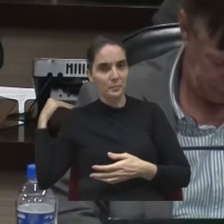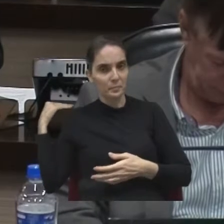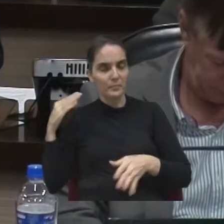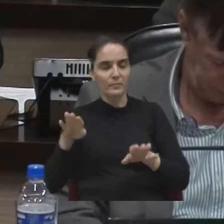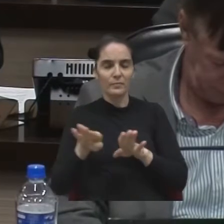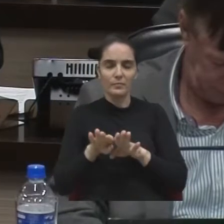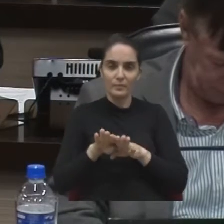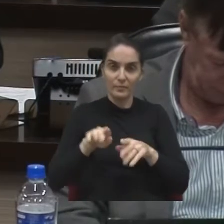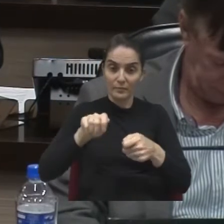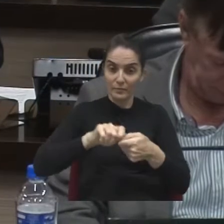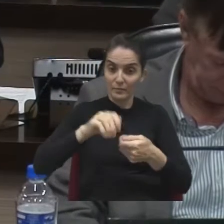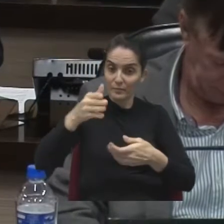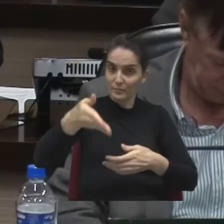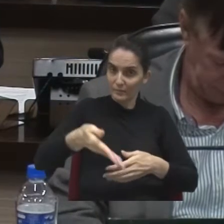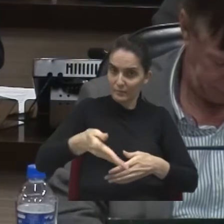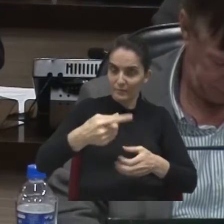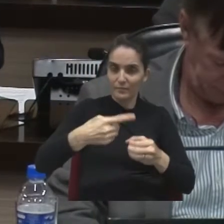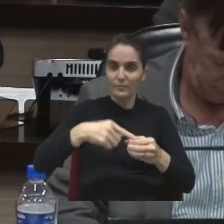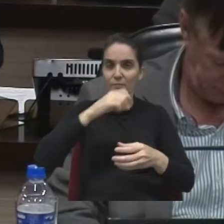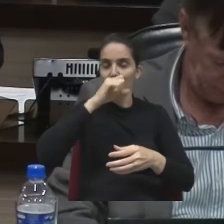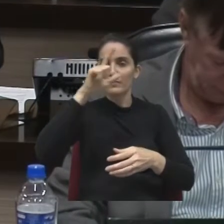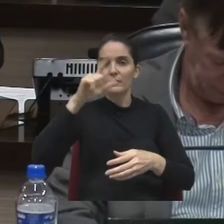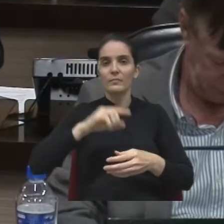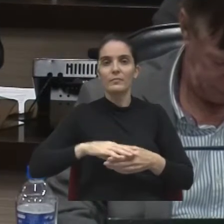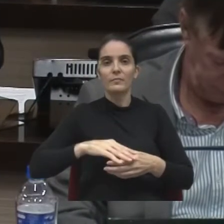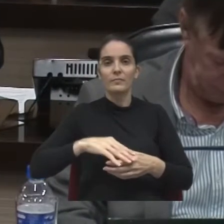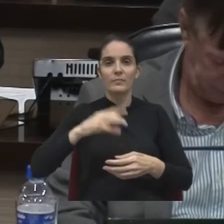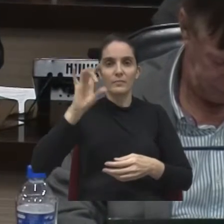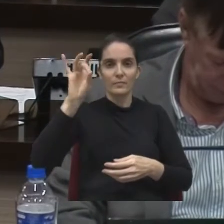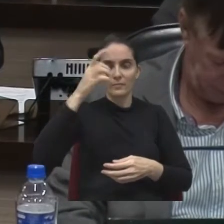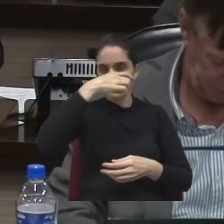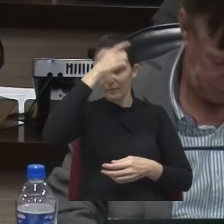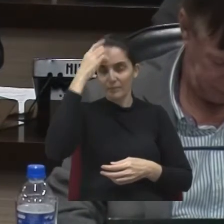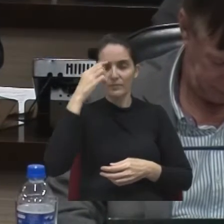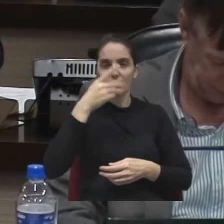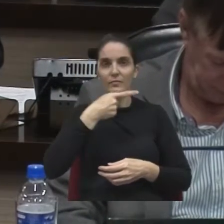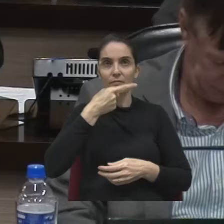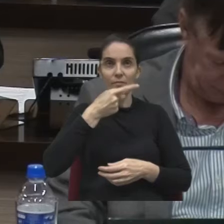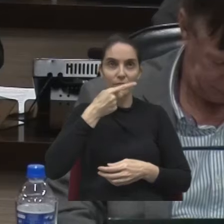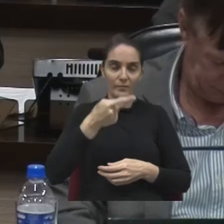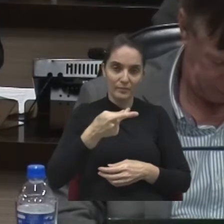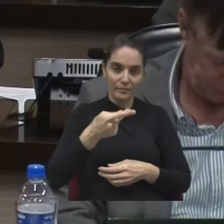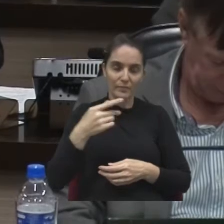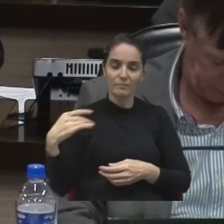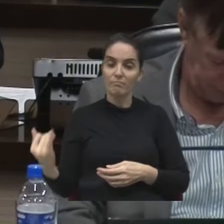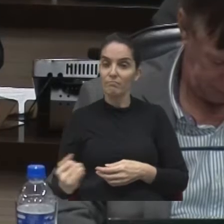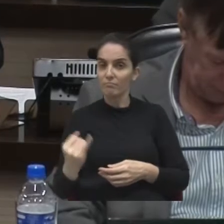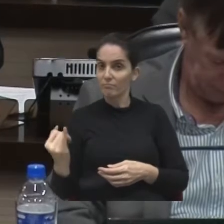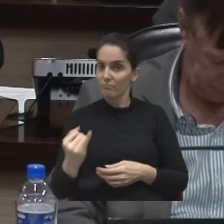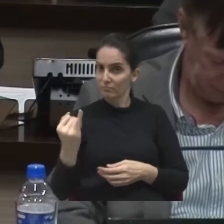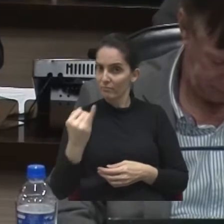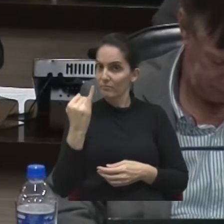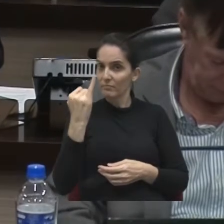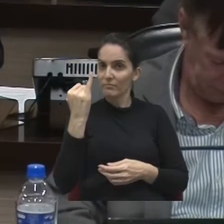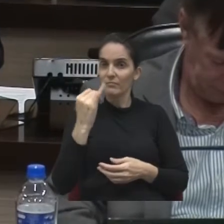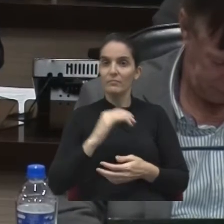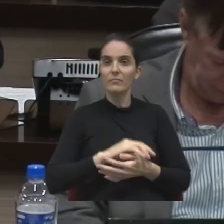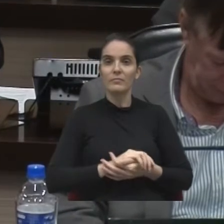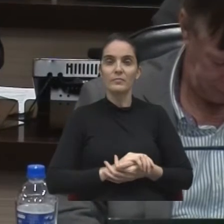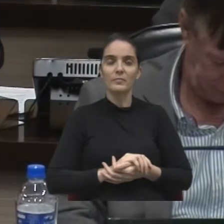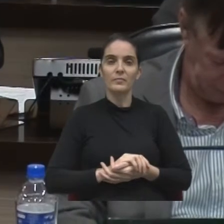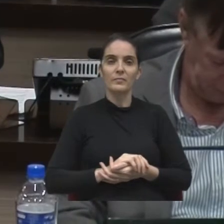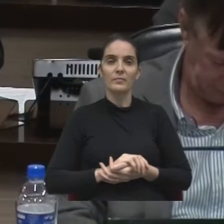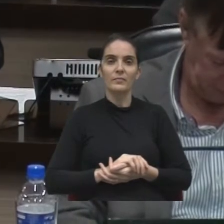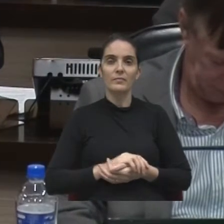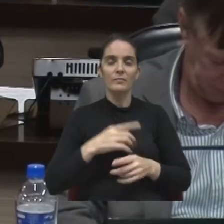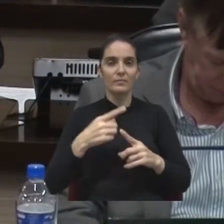vereador Marco Xavier disse, né, da importância, porque o meu irmão